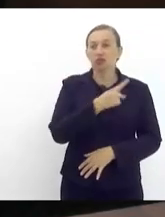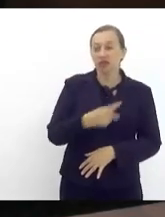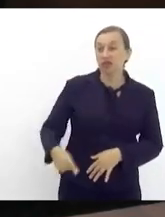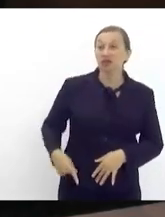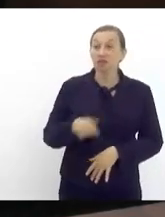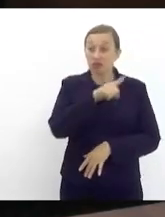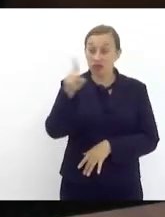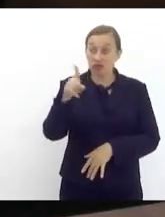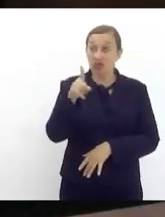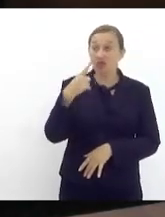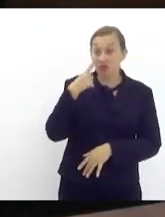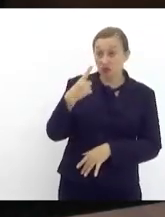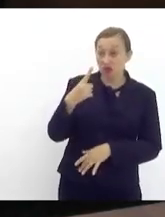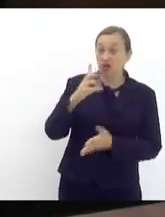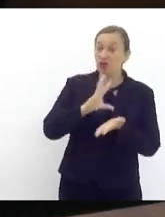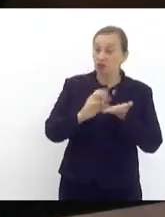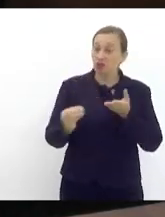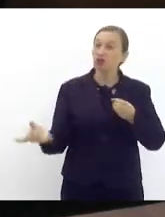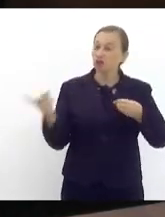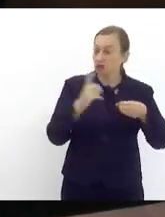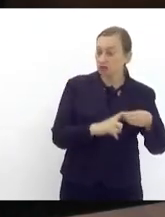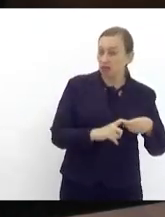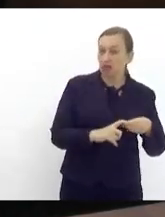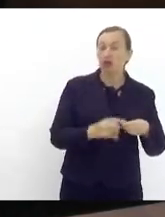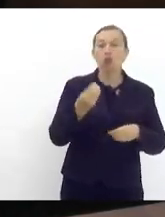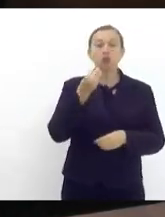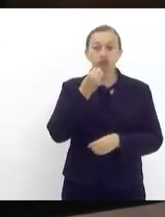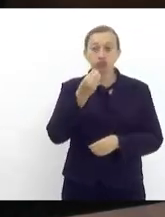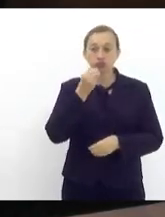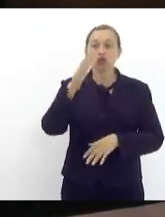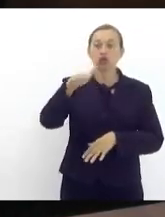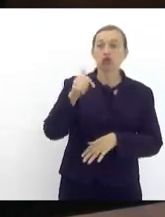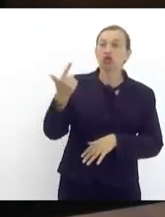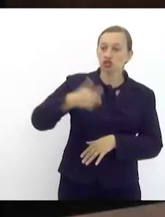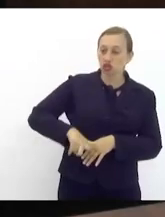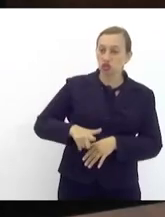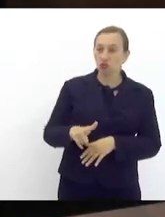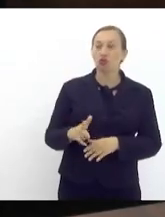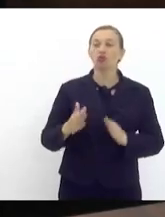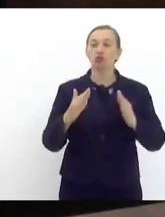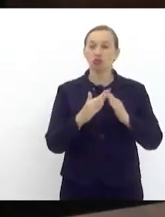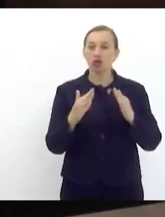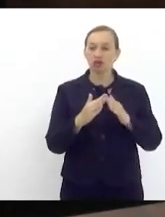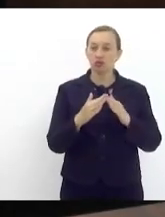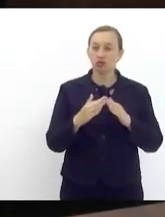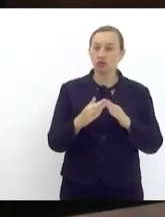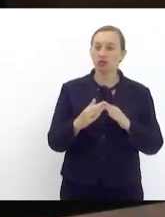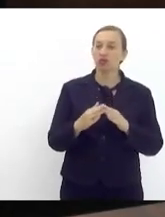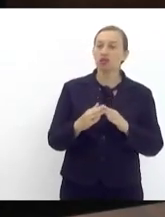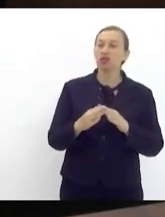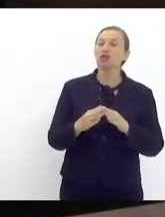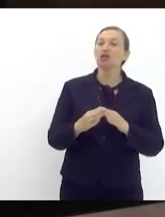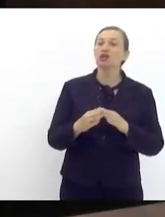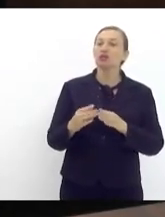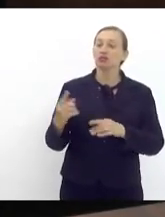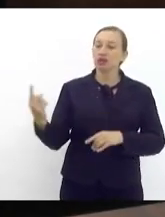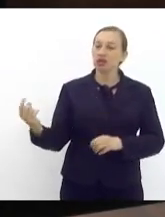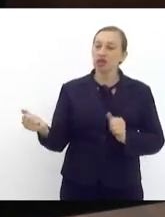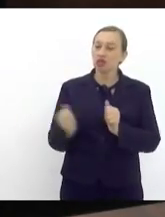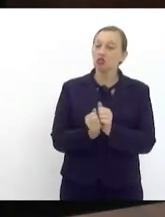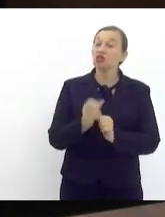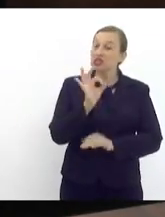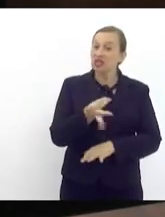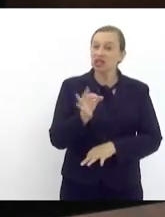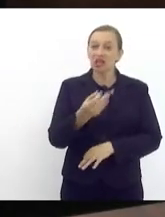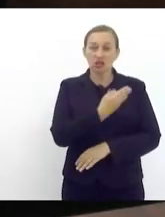que paute novamente essa matéria e quem dê oportunidade de chamar novamente os moradores para participar. Eu tenho certeza que o governo do Dr. Cláudio